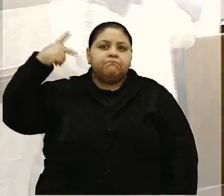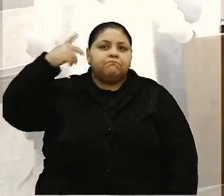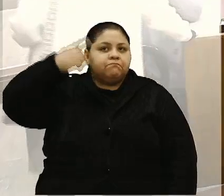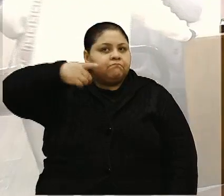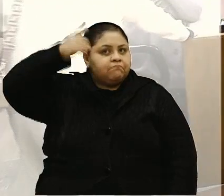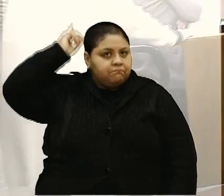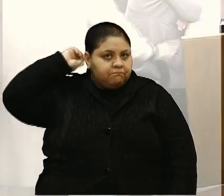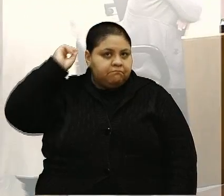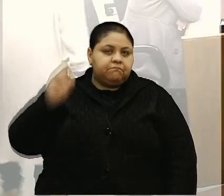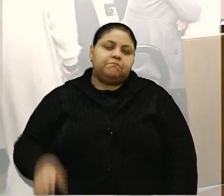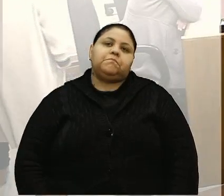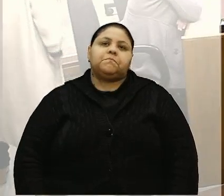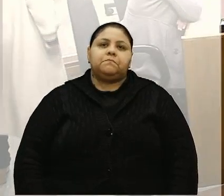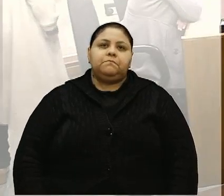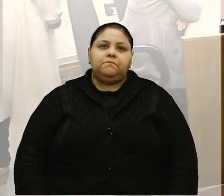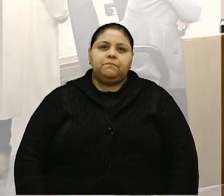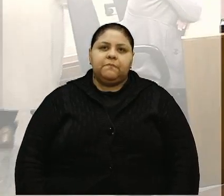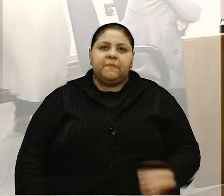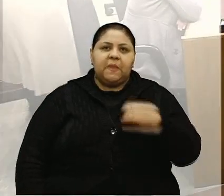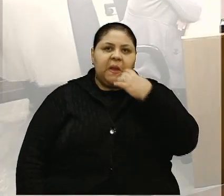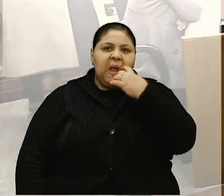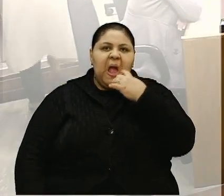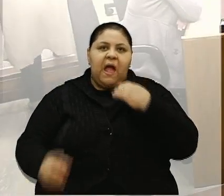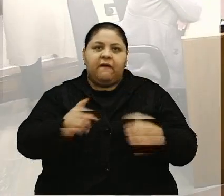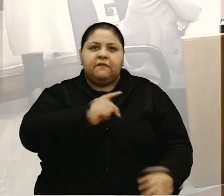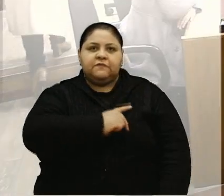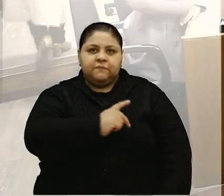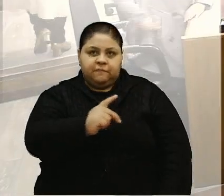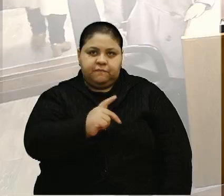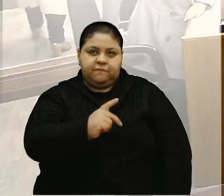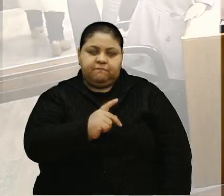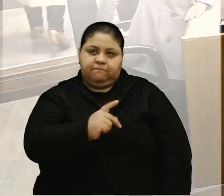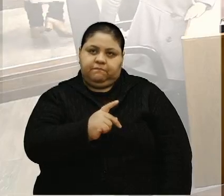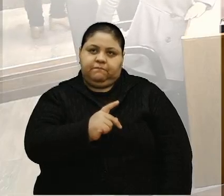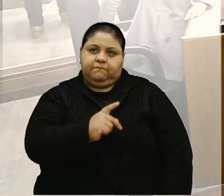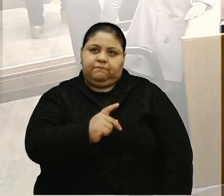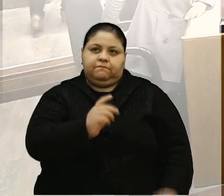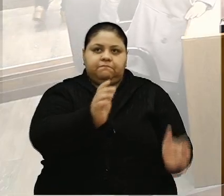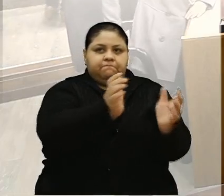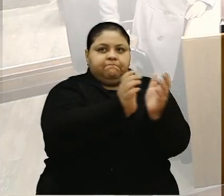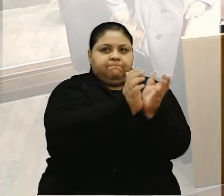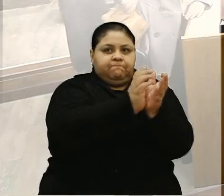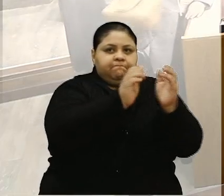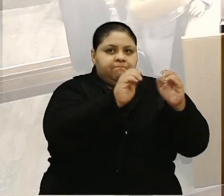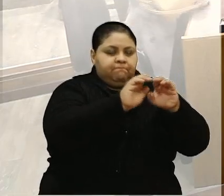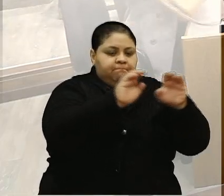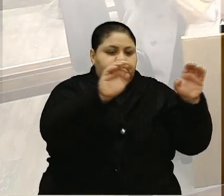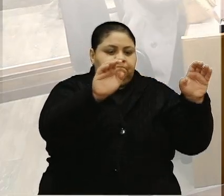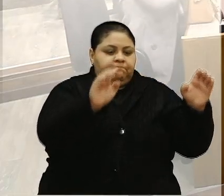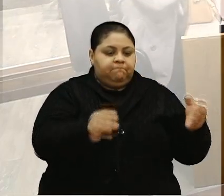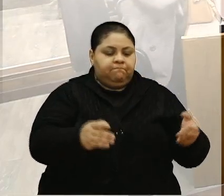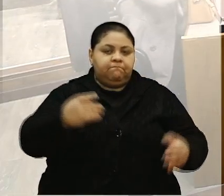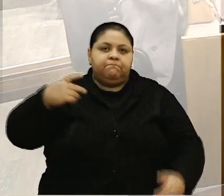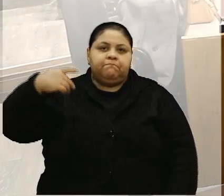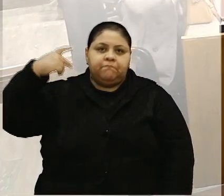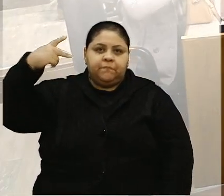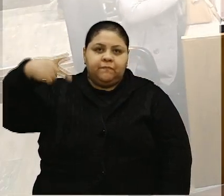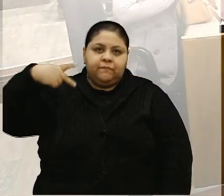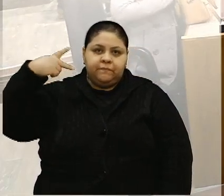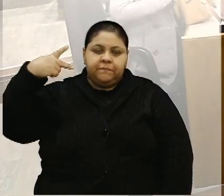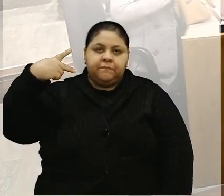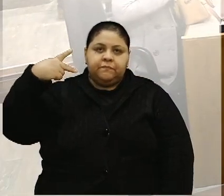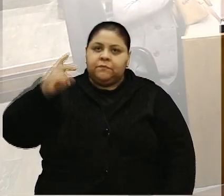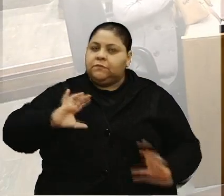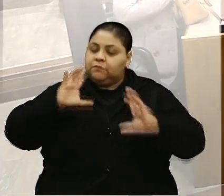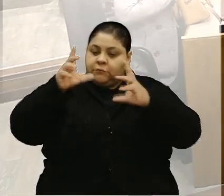Palavra, presidente. Senhora presidente, colegas da mesa, nobres colegas vereadores, todos